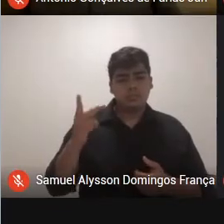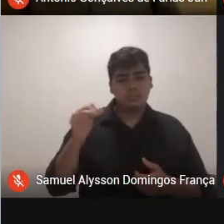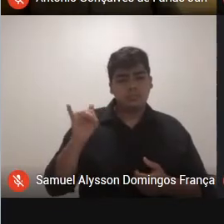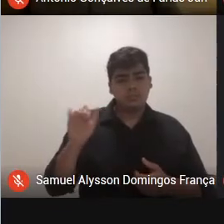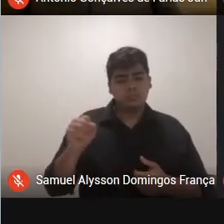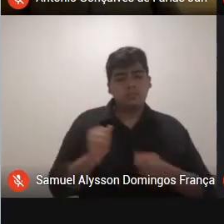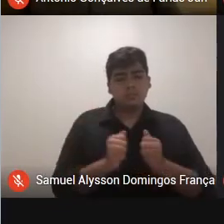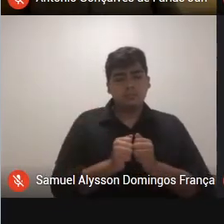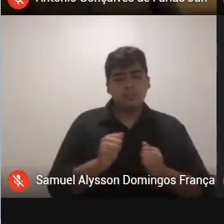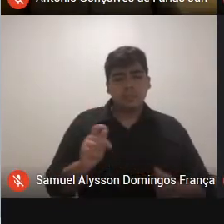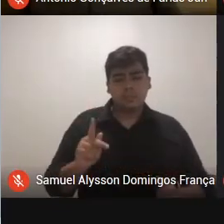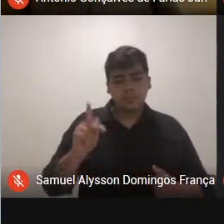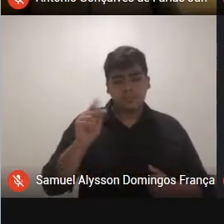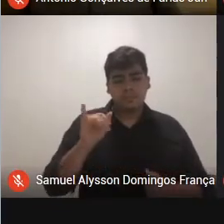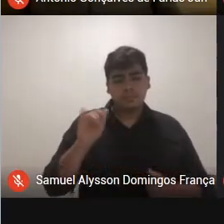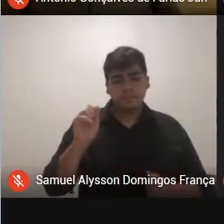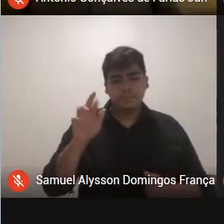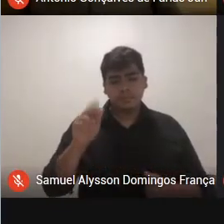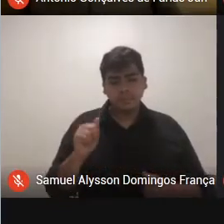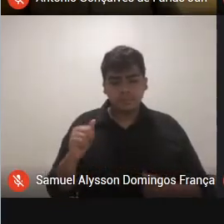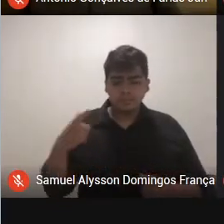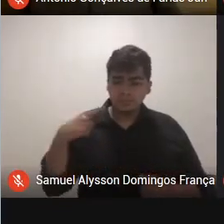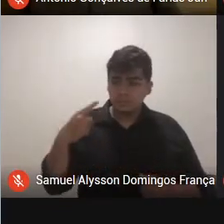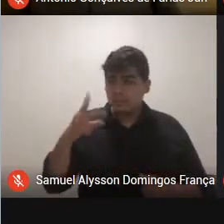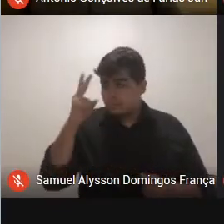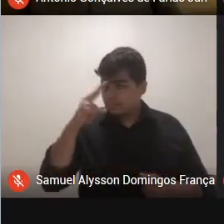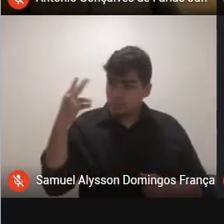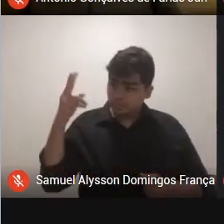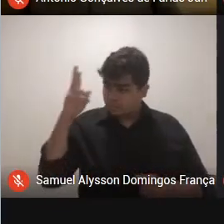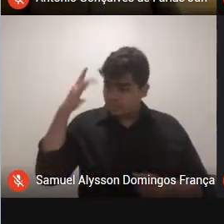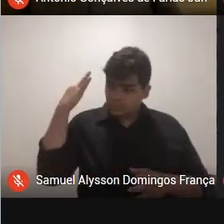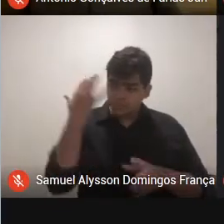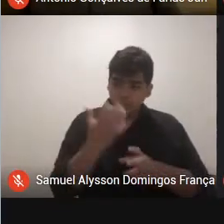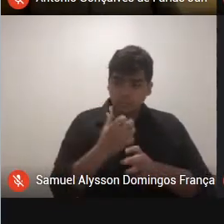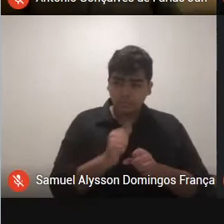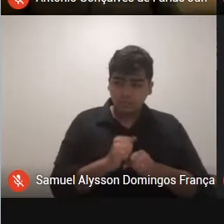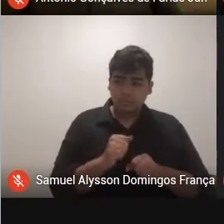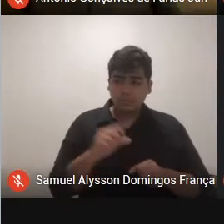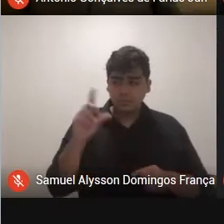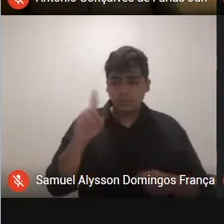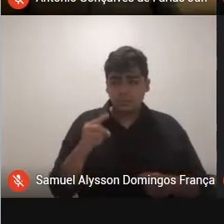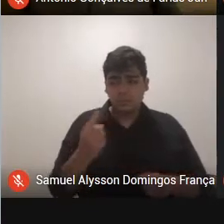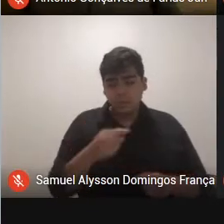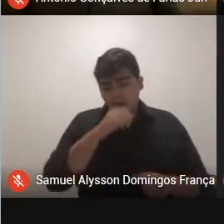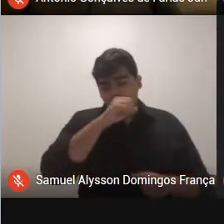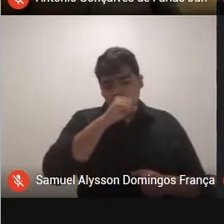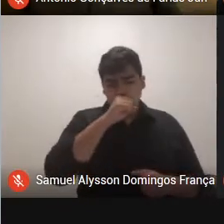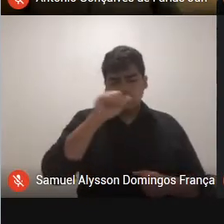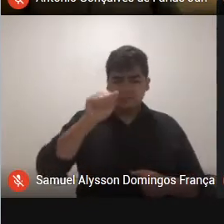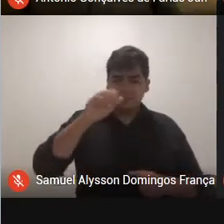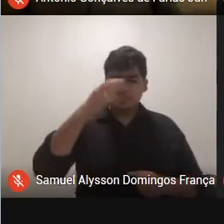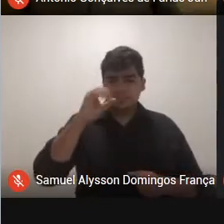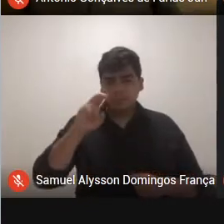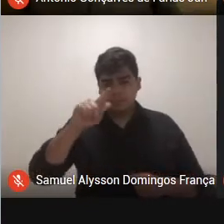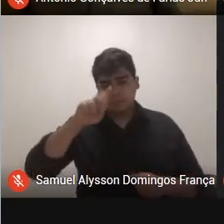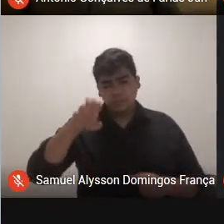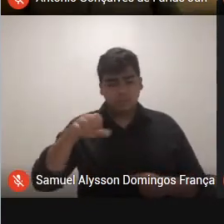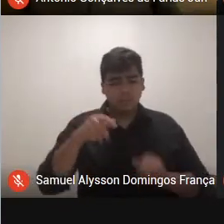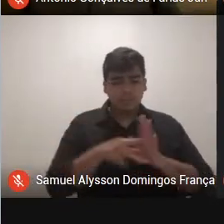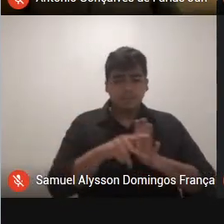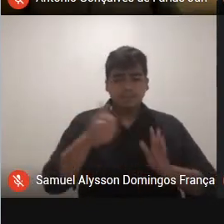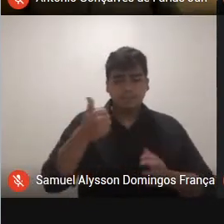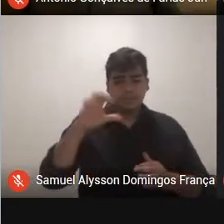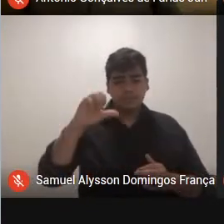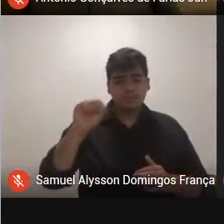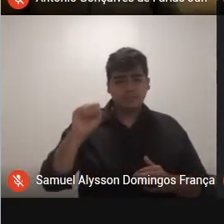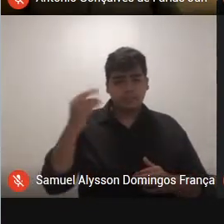fizeram o resumo histórico de uma edificação, que é uma edificação histórica de um açougue, de 1923, e aí eu fiz o desenho